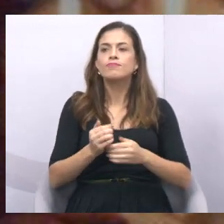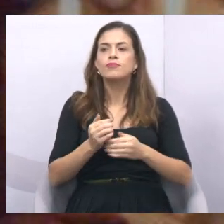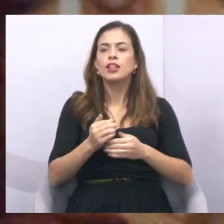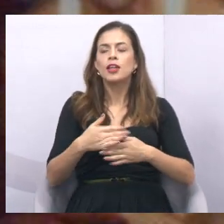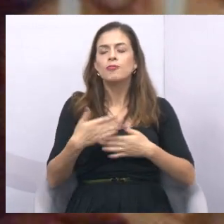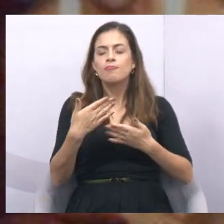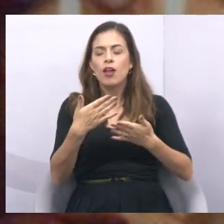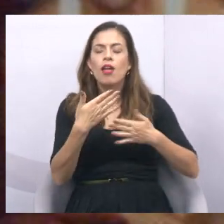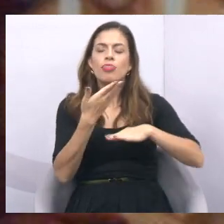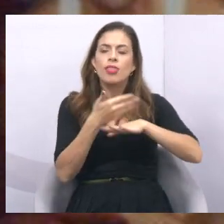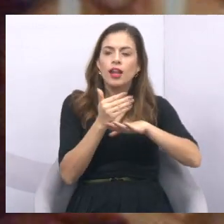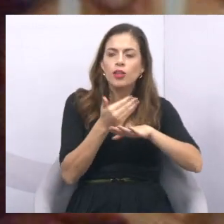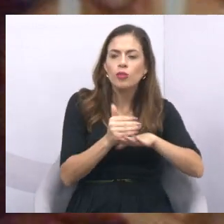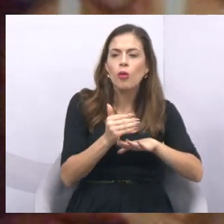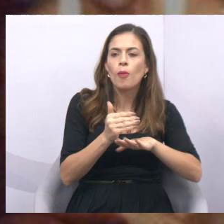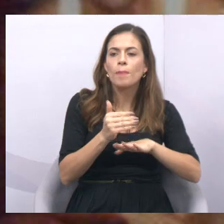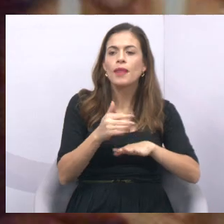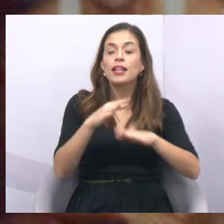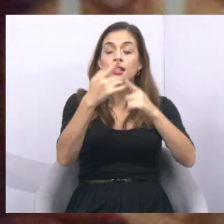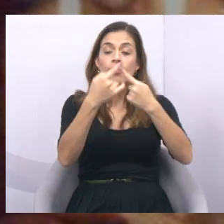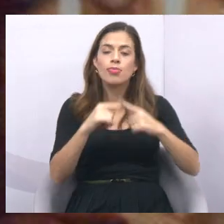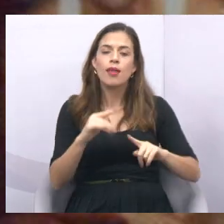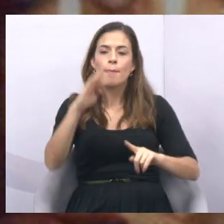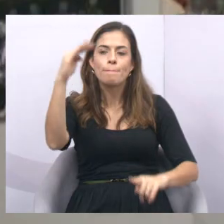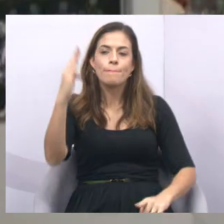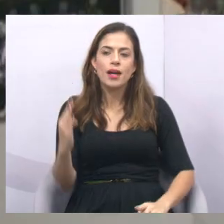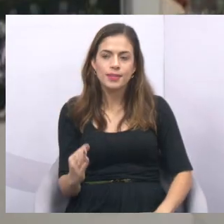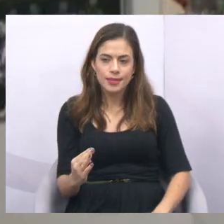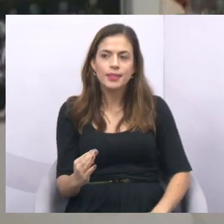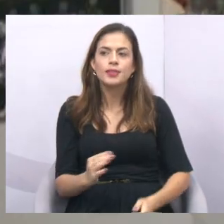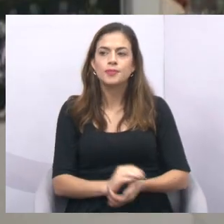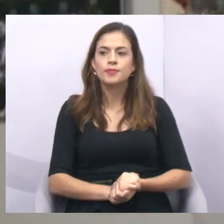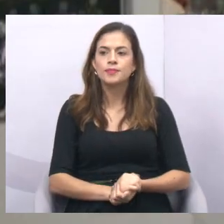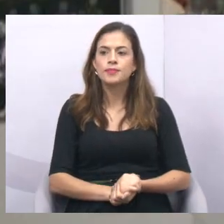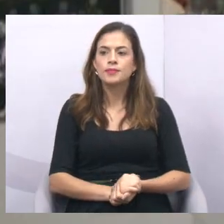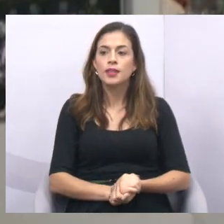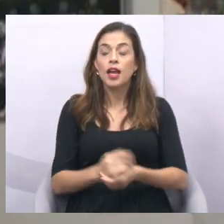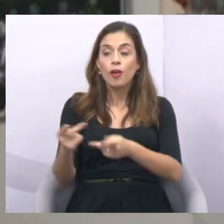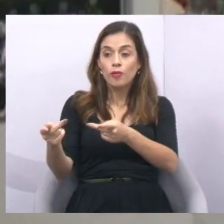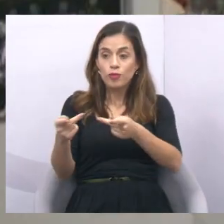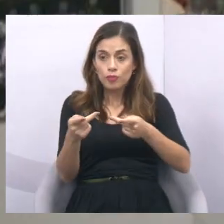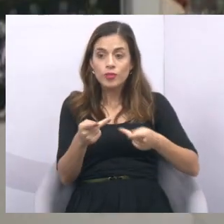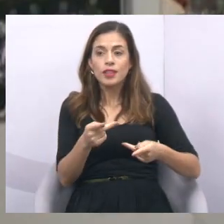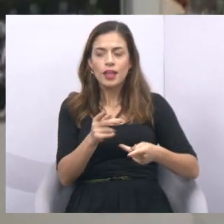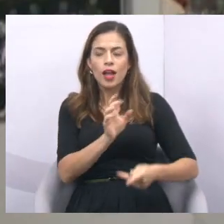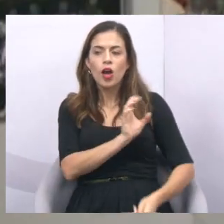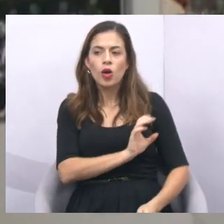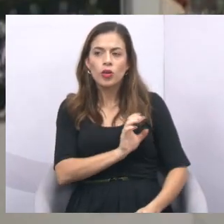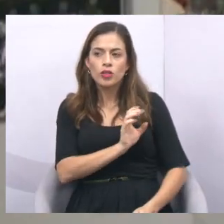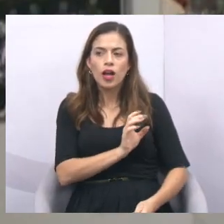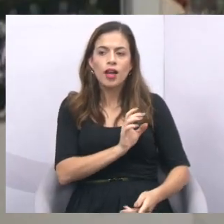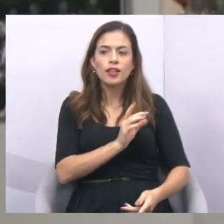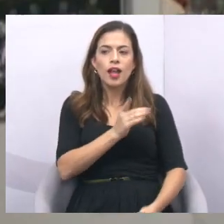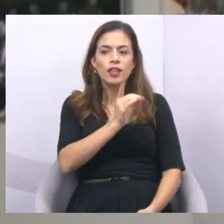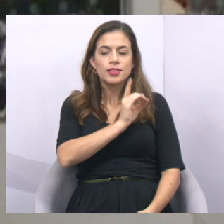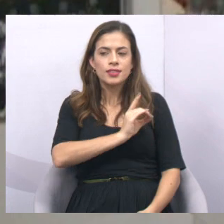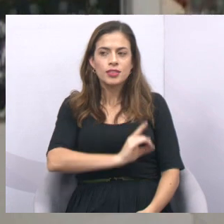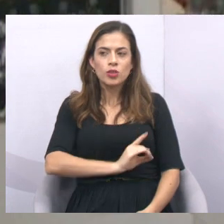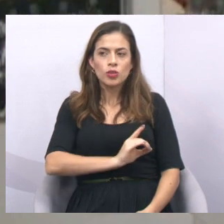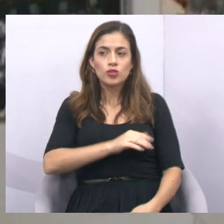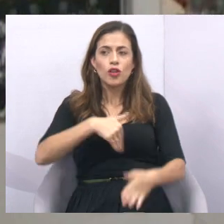Em 2004, convidado pelo Corinthians, surpreendeu ao aceitar o cargo de diretor de